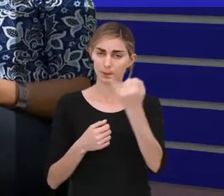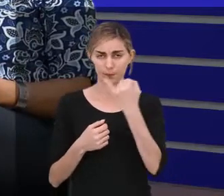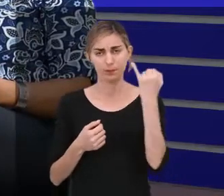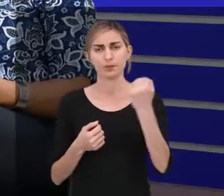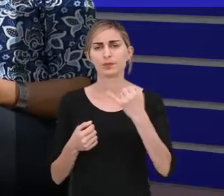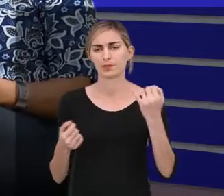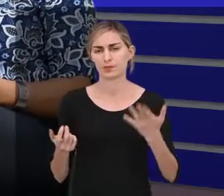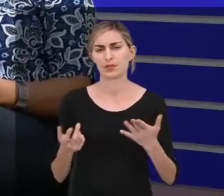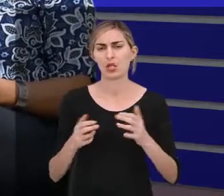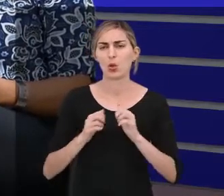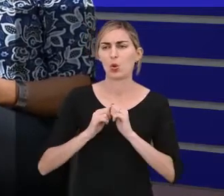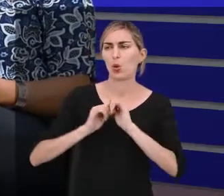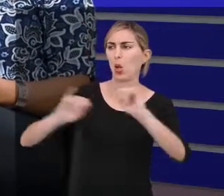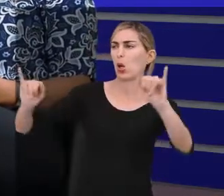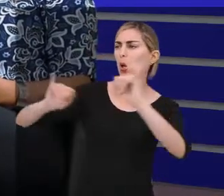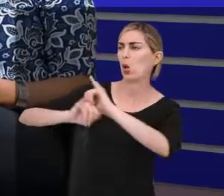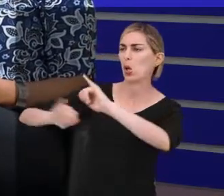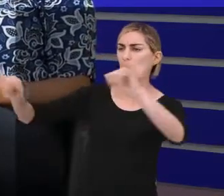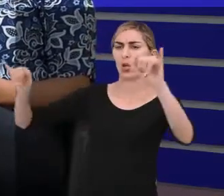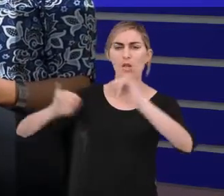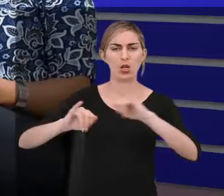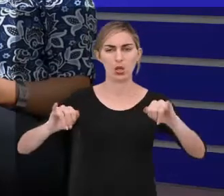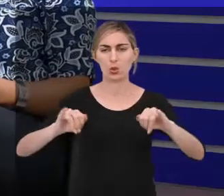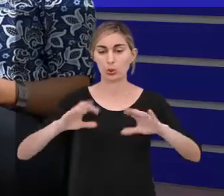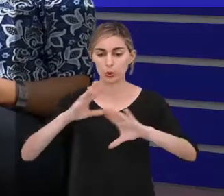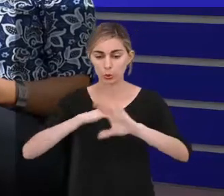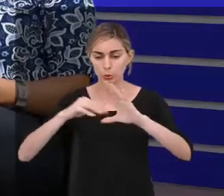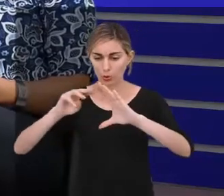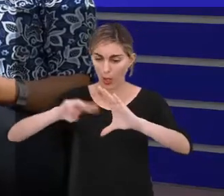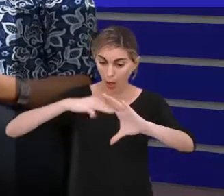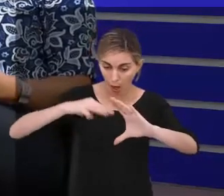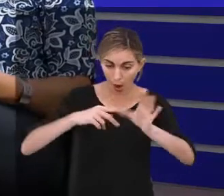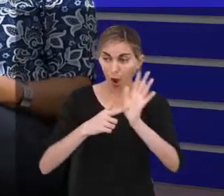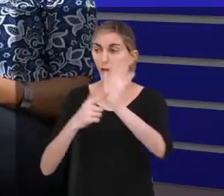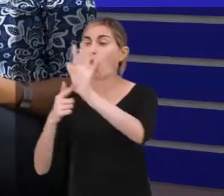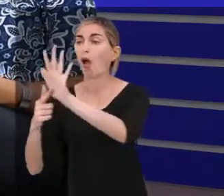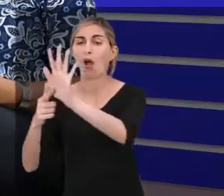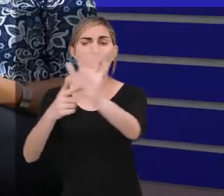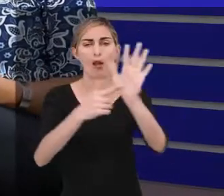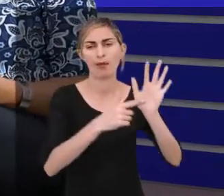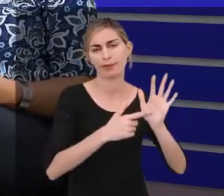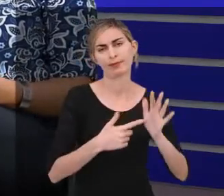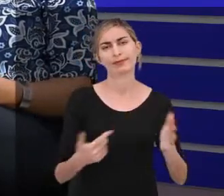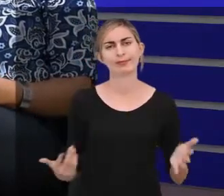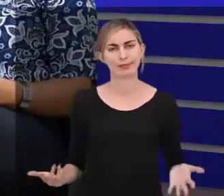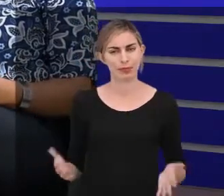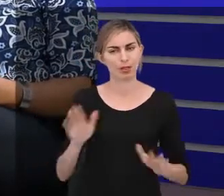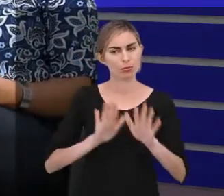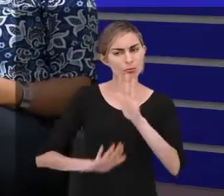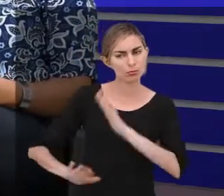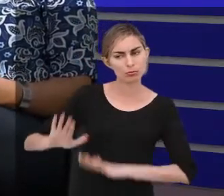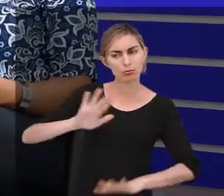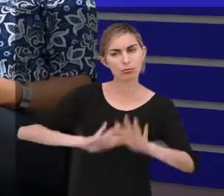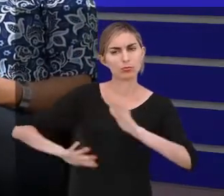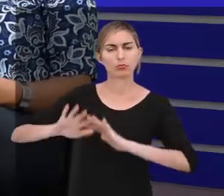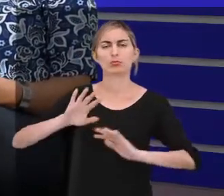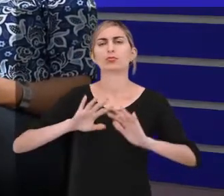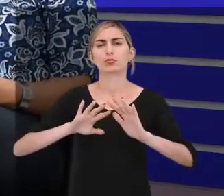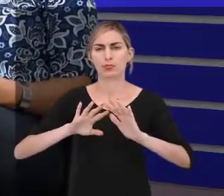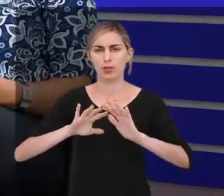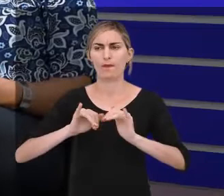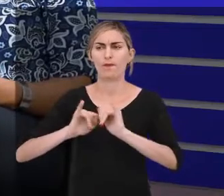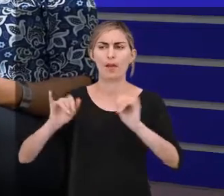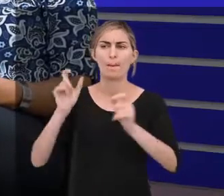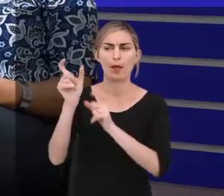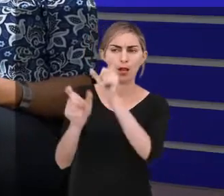não sair por aí publicando tudo que a gente recebe, né? É importante a gente ter cautela, é importante a gente medir as